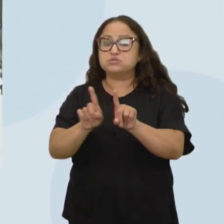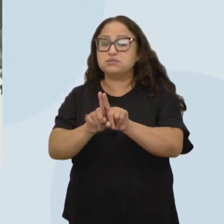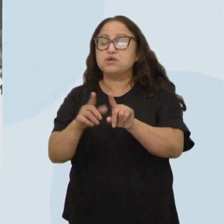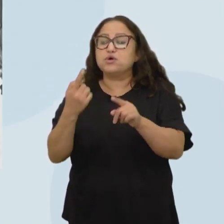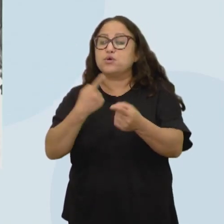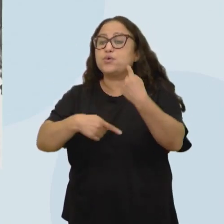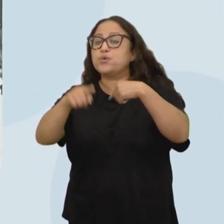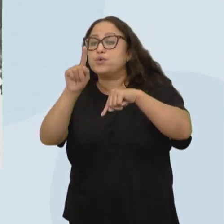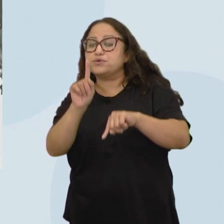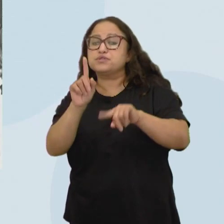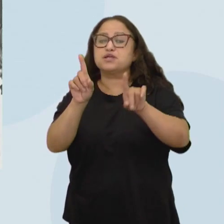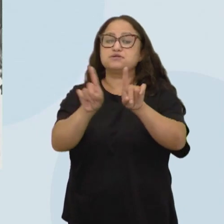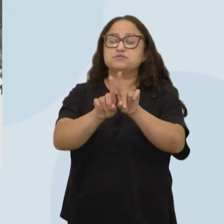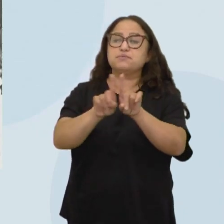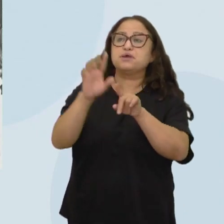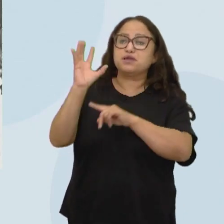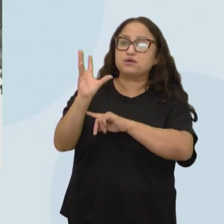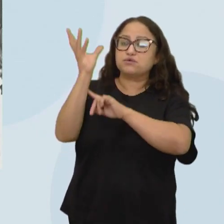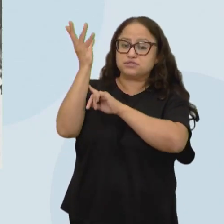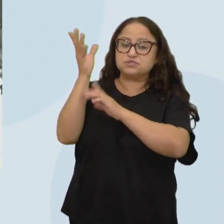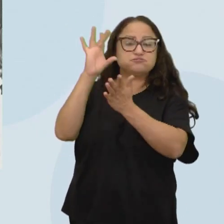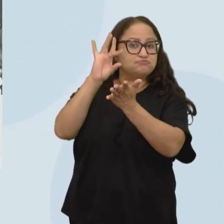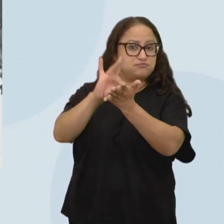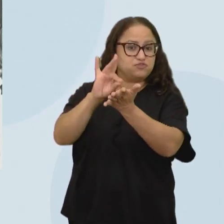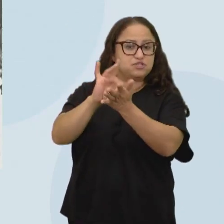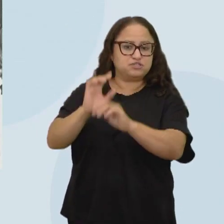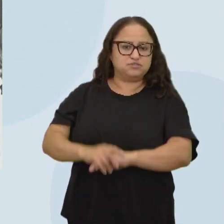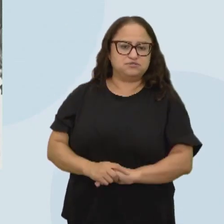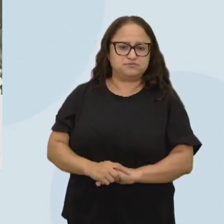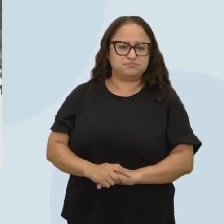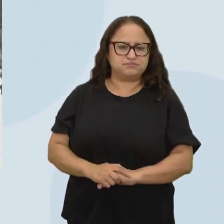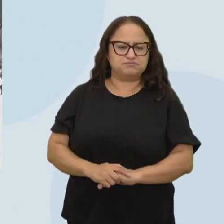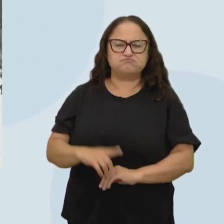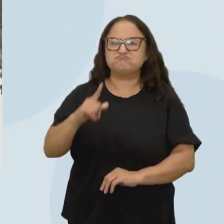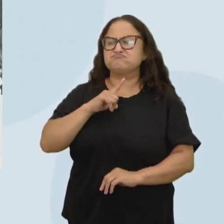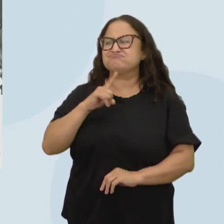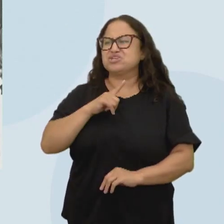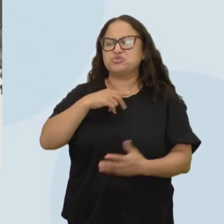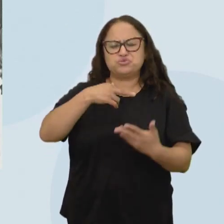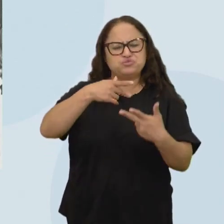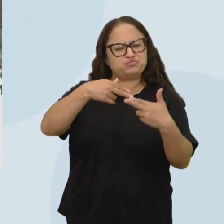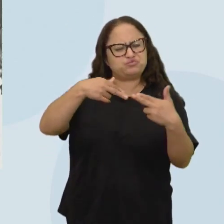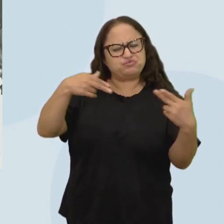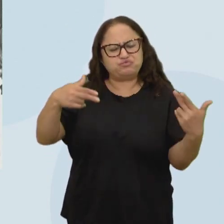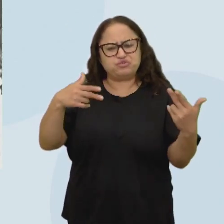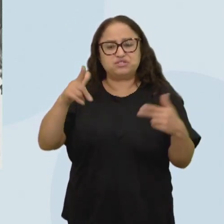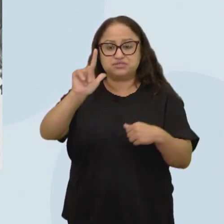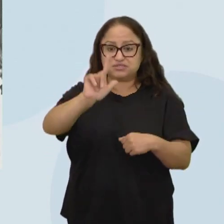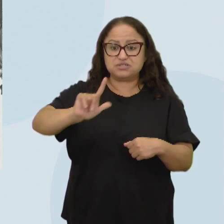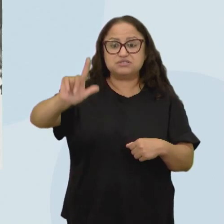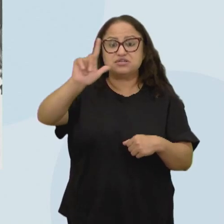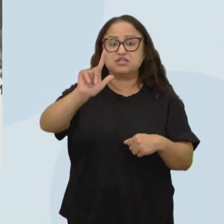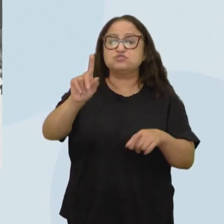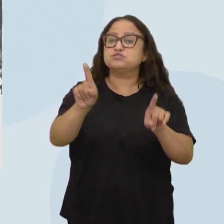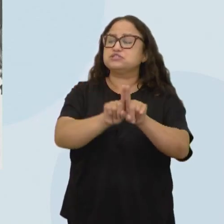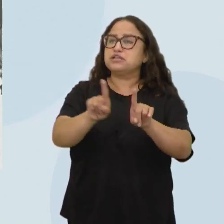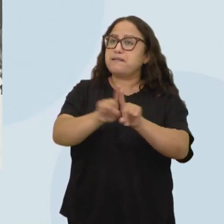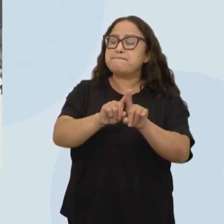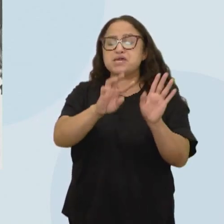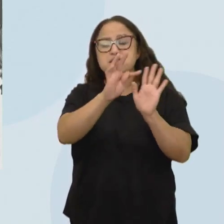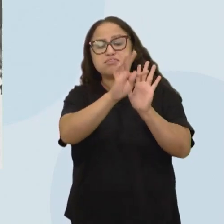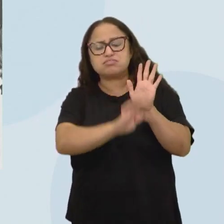contrário também é verdadeiro. Houve muitos literatos que também escreveram